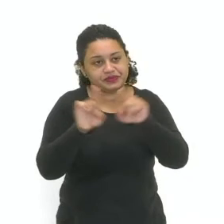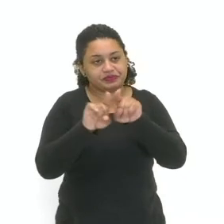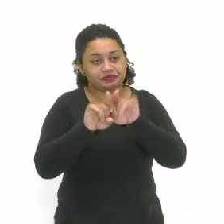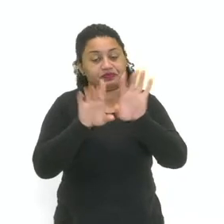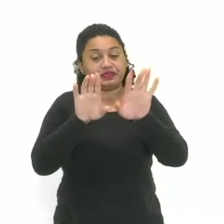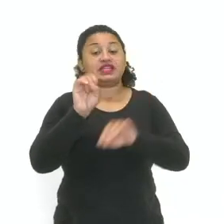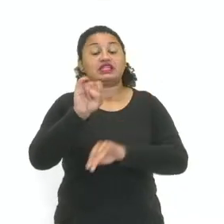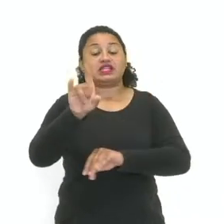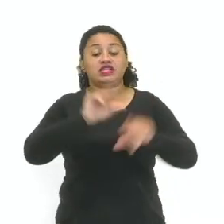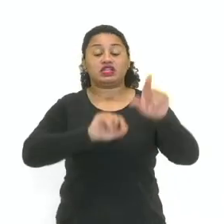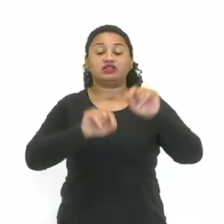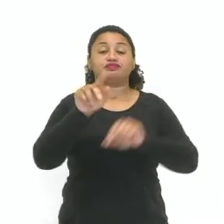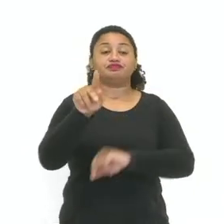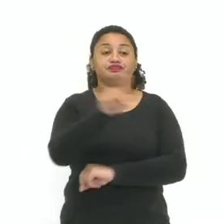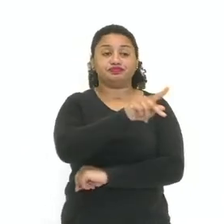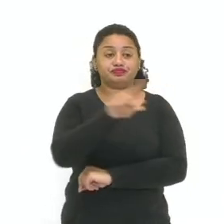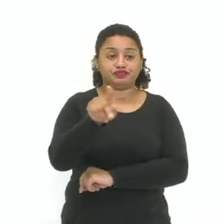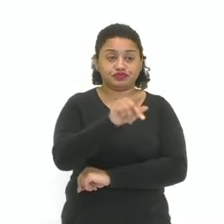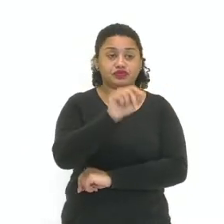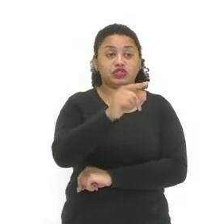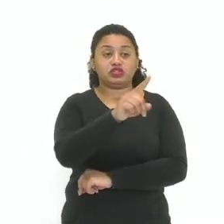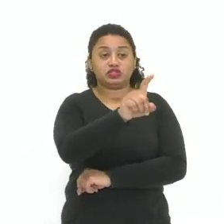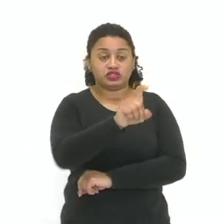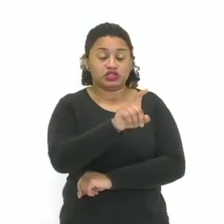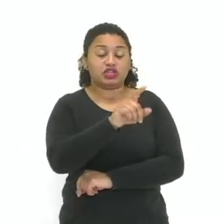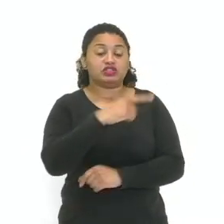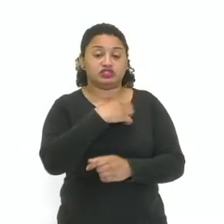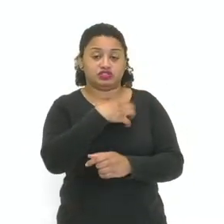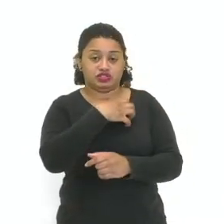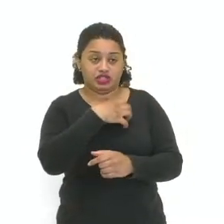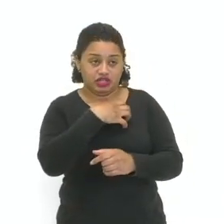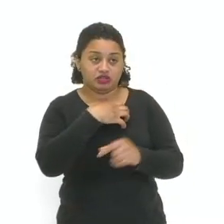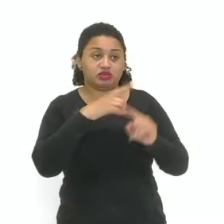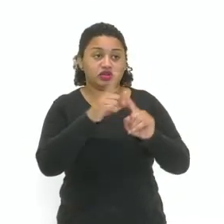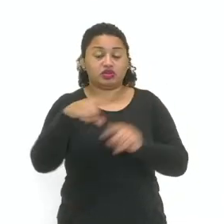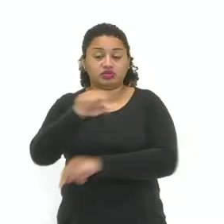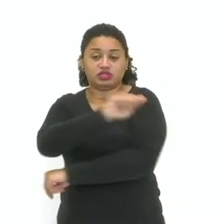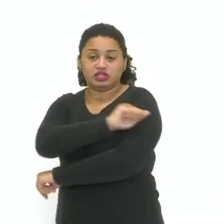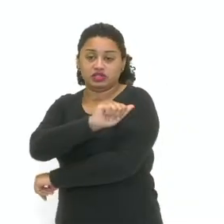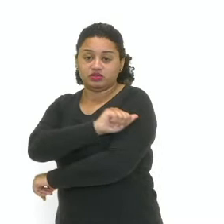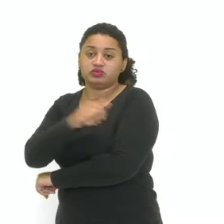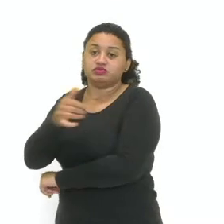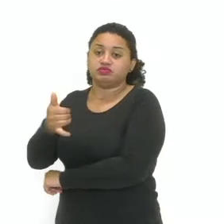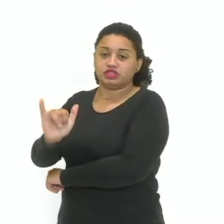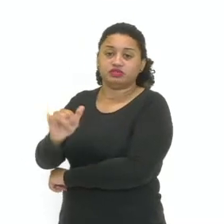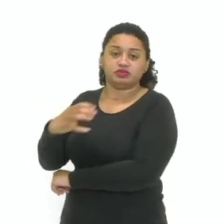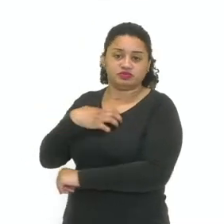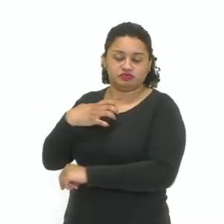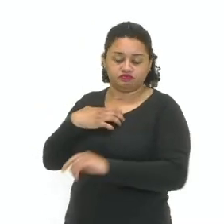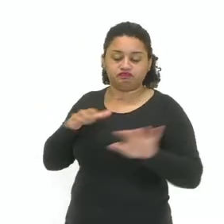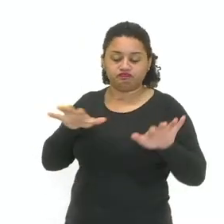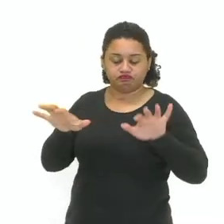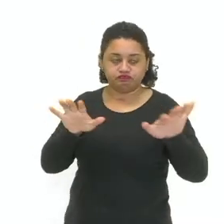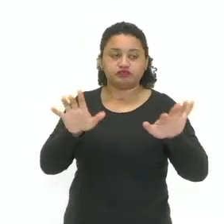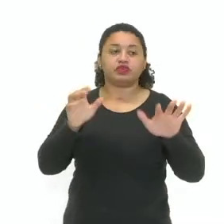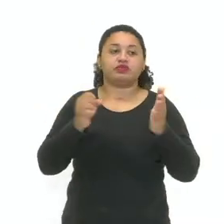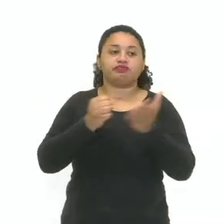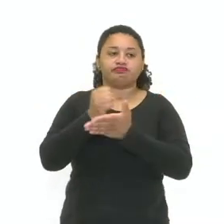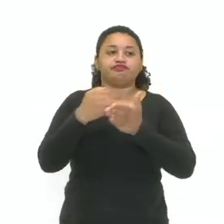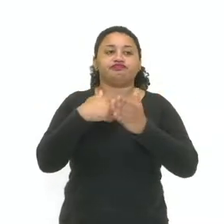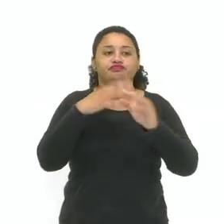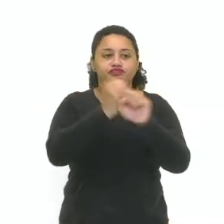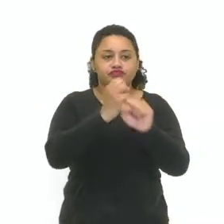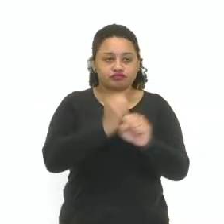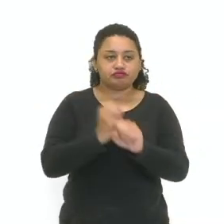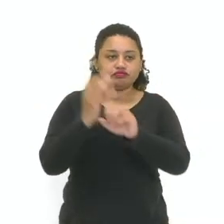escolhemos os professores de X maneiras e os alunos de Y maneiras, pelo princípio fundamental da